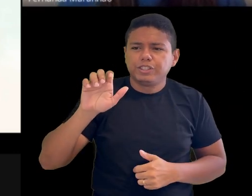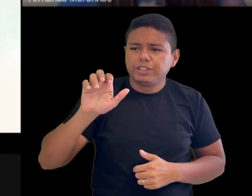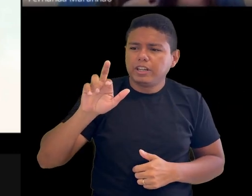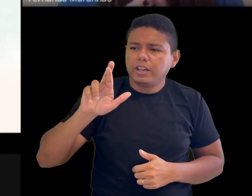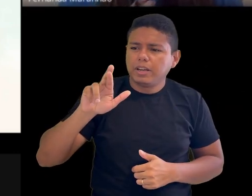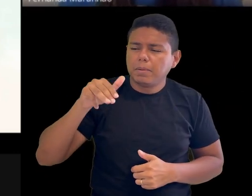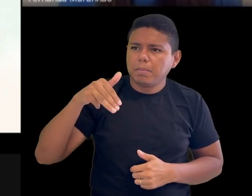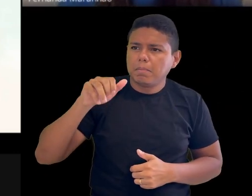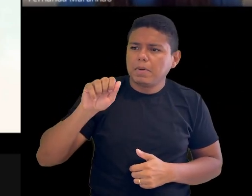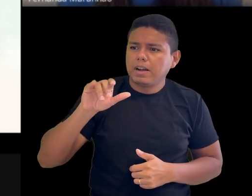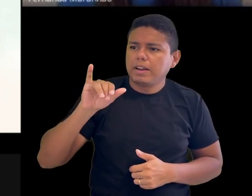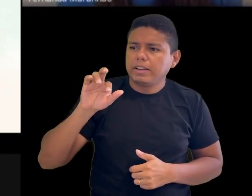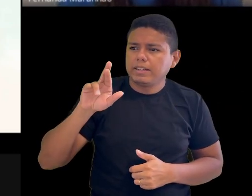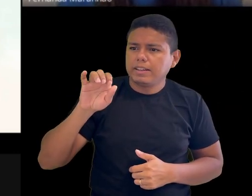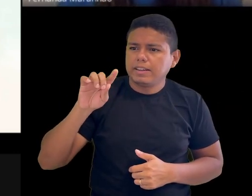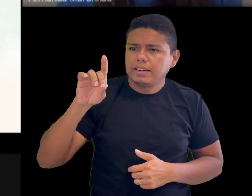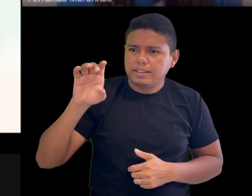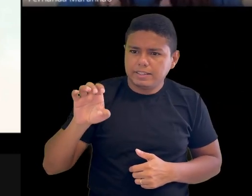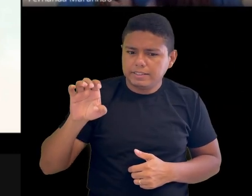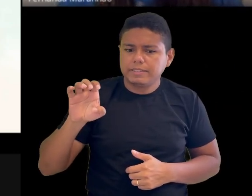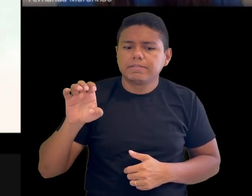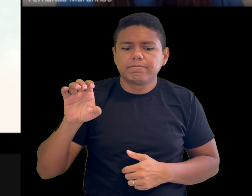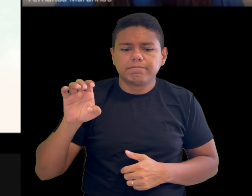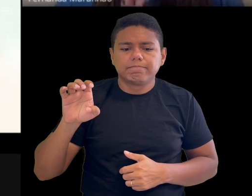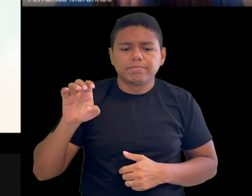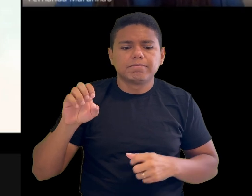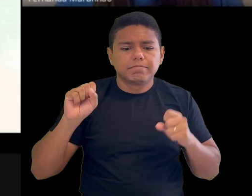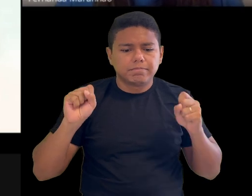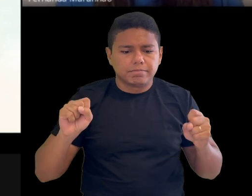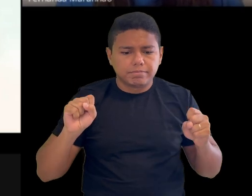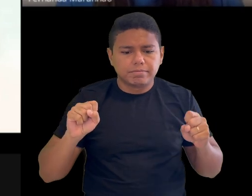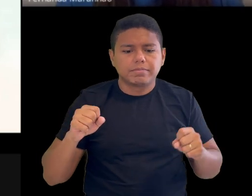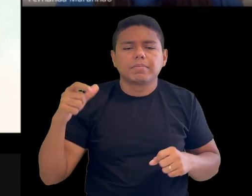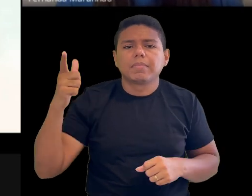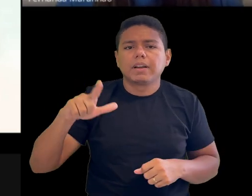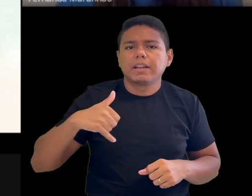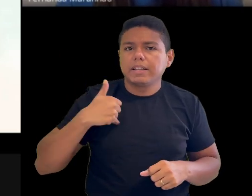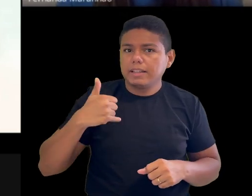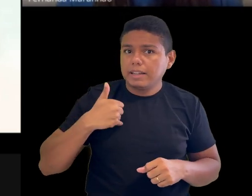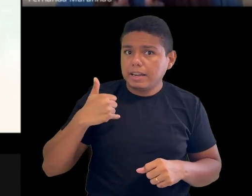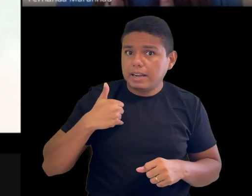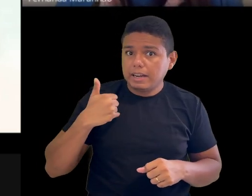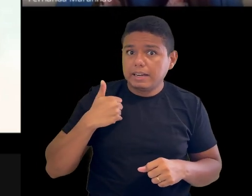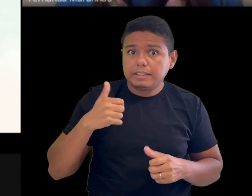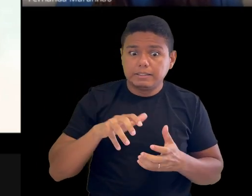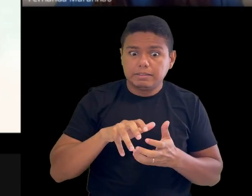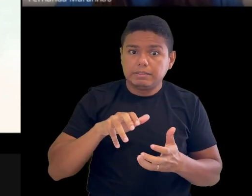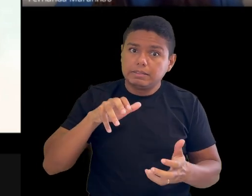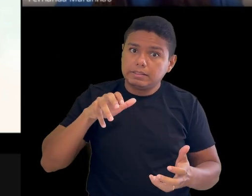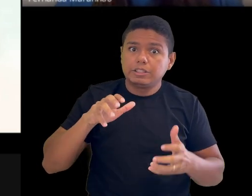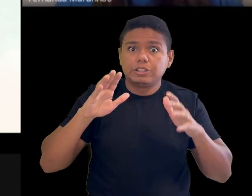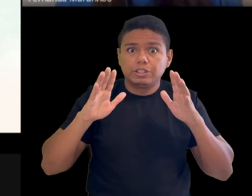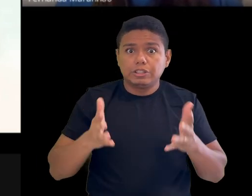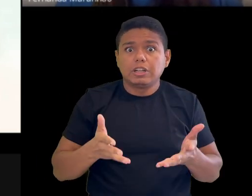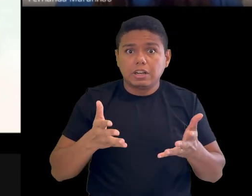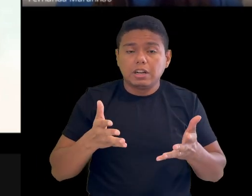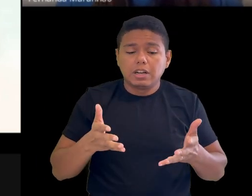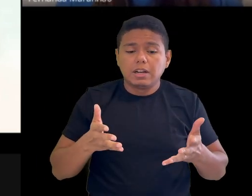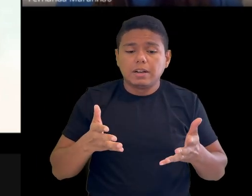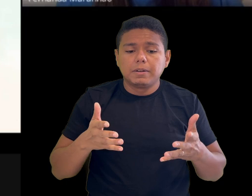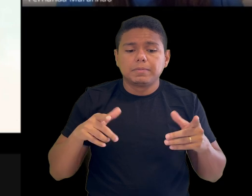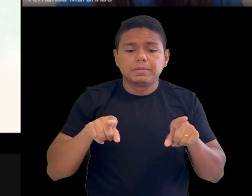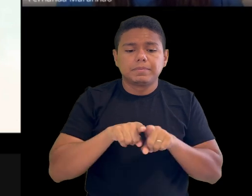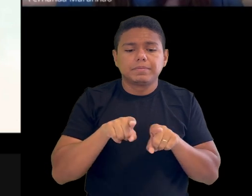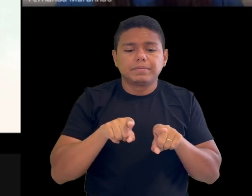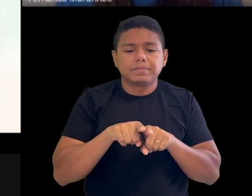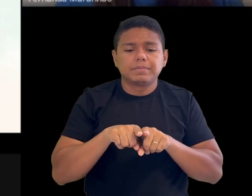placenta sofra um descolamento do seu leito, idade da pessoa gestante avançada, a ruptura prematura de membranas pré-termo